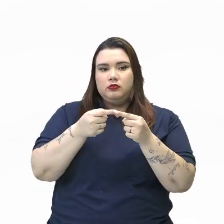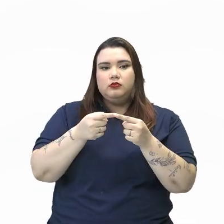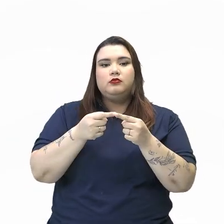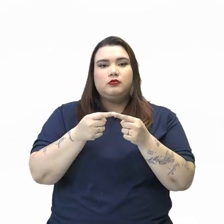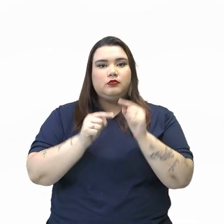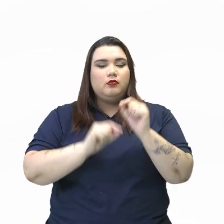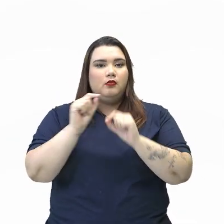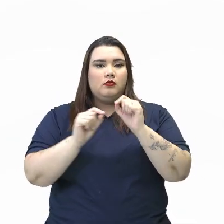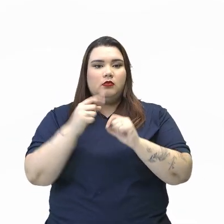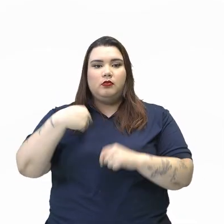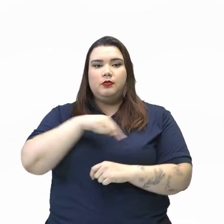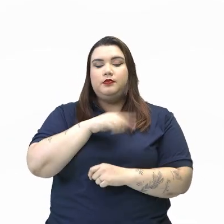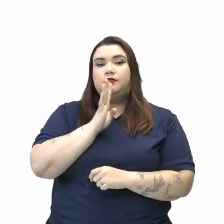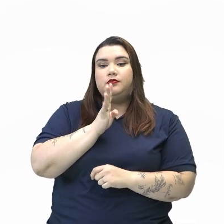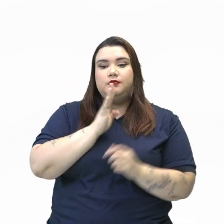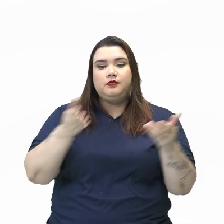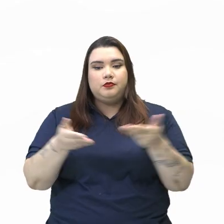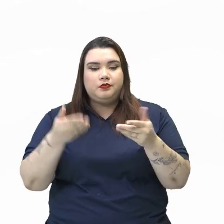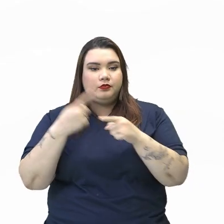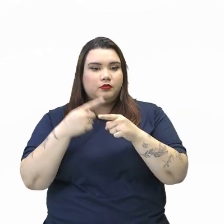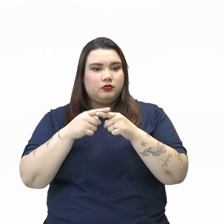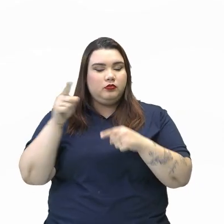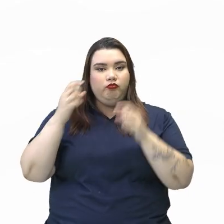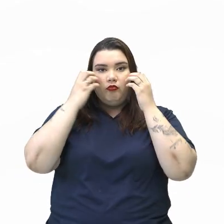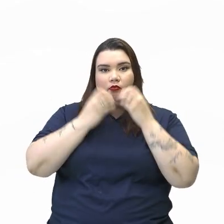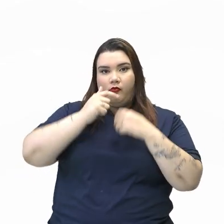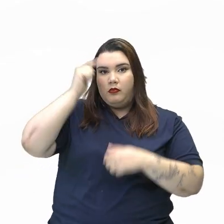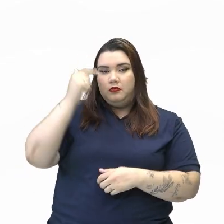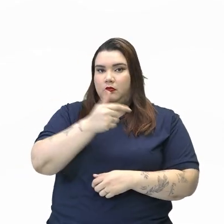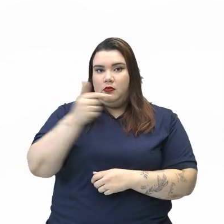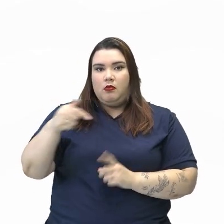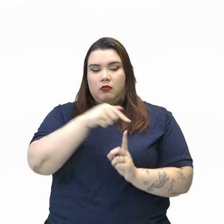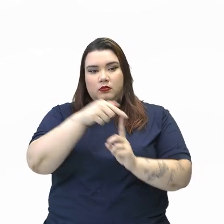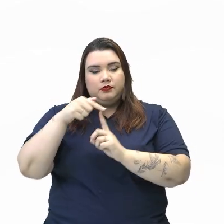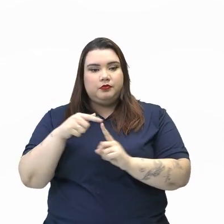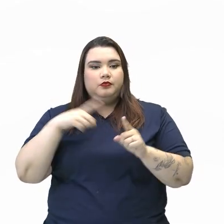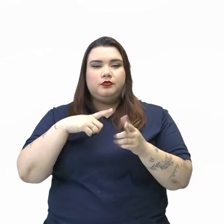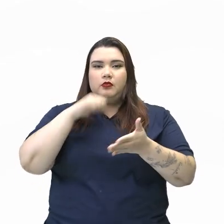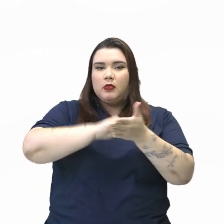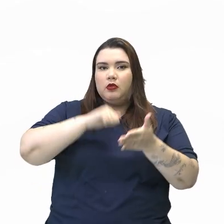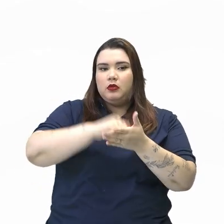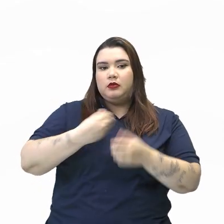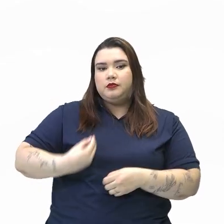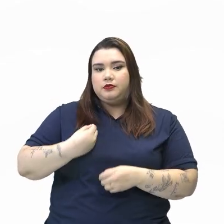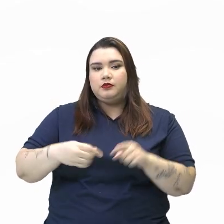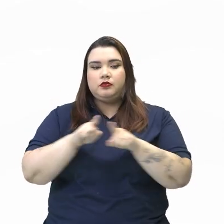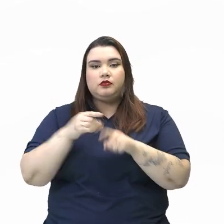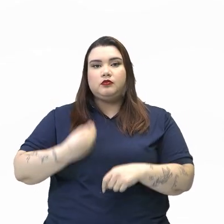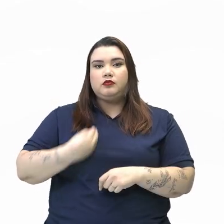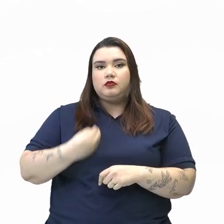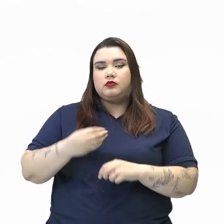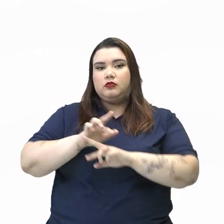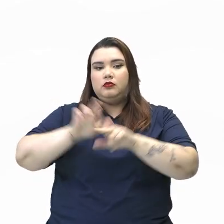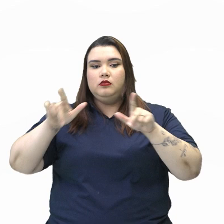conceitos que nós conhecemos hoje, porque Darwin ele não tinha essas ferramentas. Tem a luta pela existência e a sobrevivência diferencial,